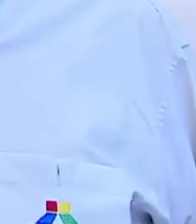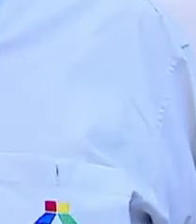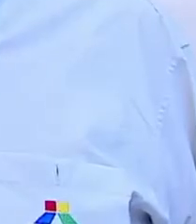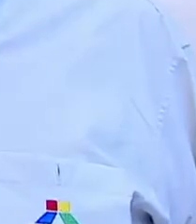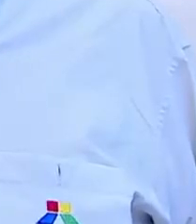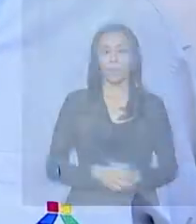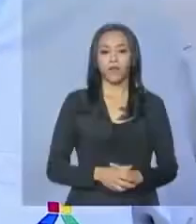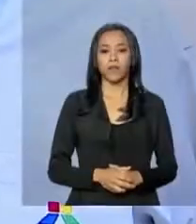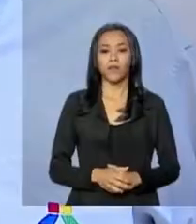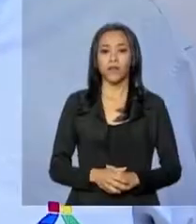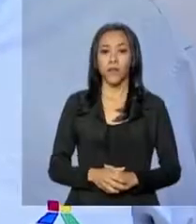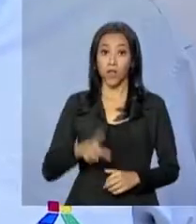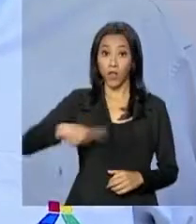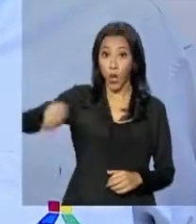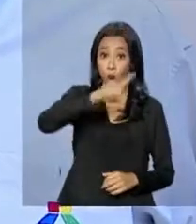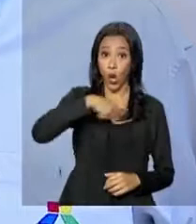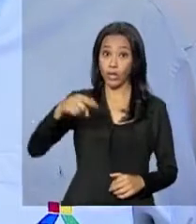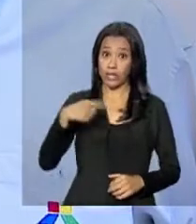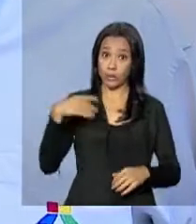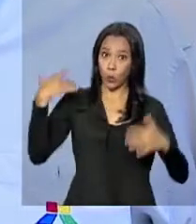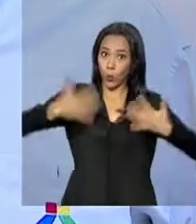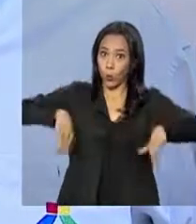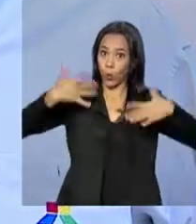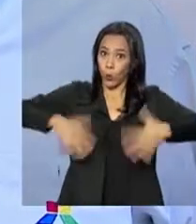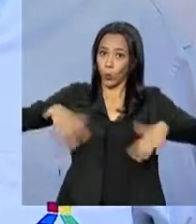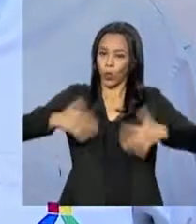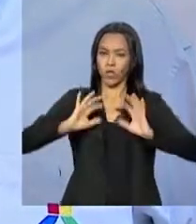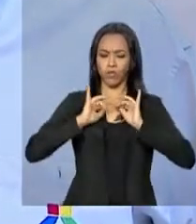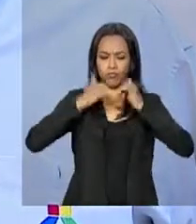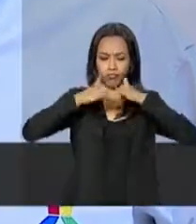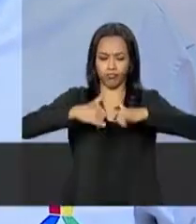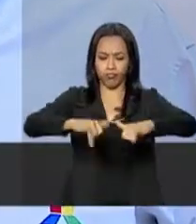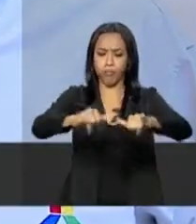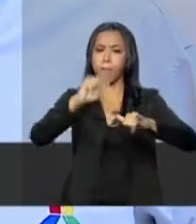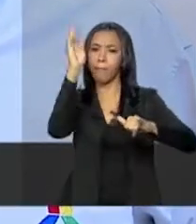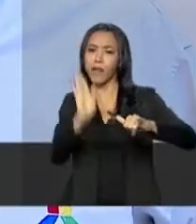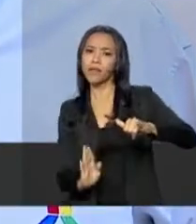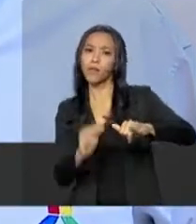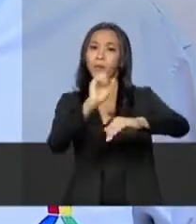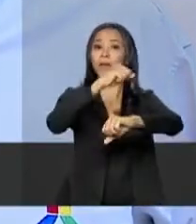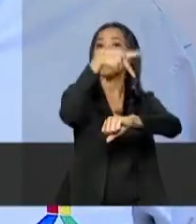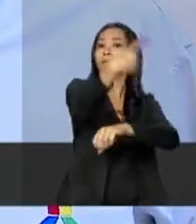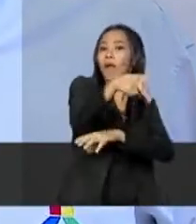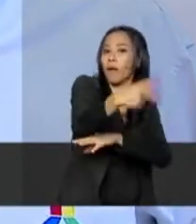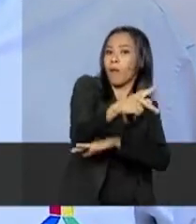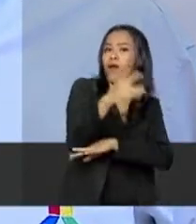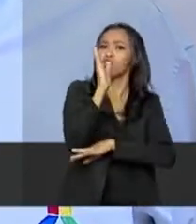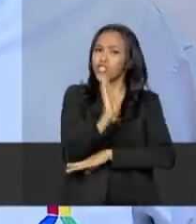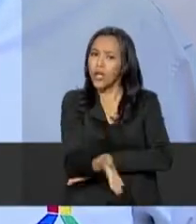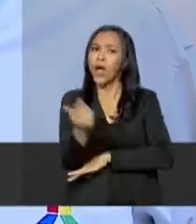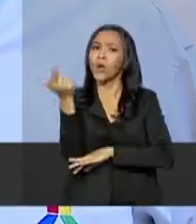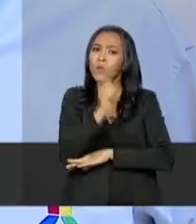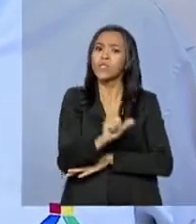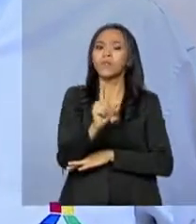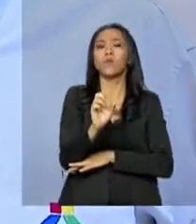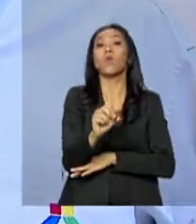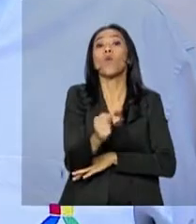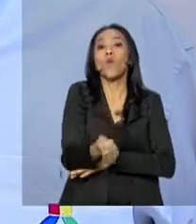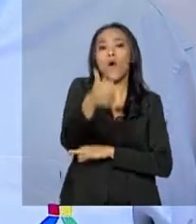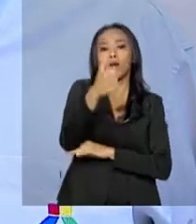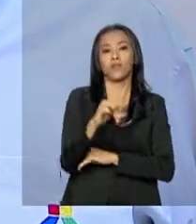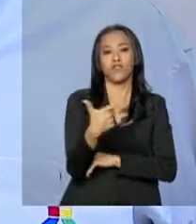Nós somos a grande produtora de energia para o Brasil e para o Paraguai. Nós chegamos a produzir basicamente